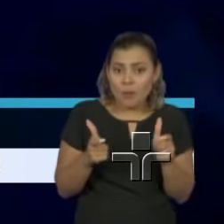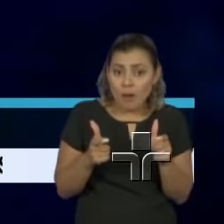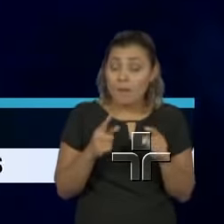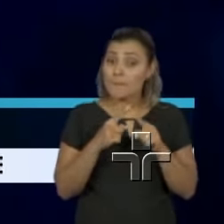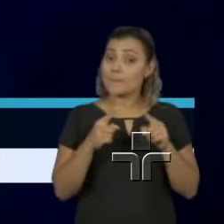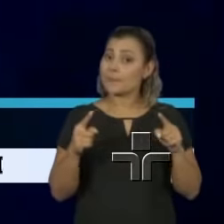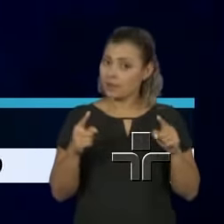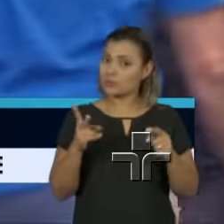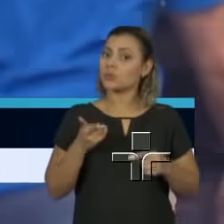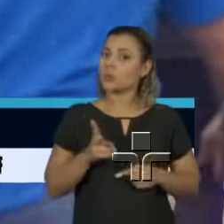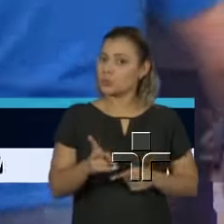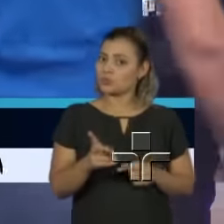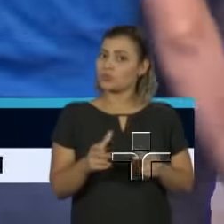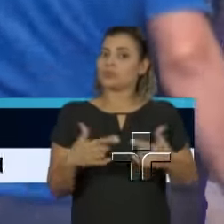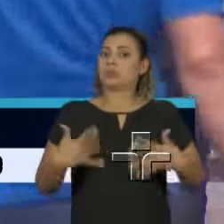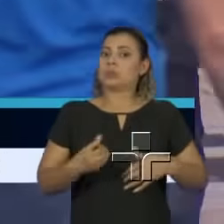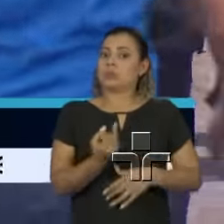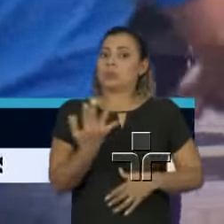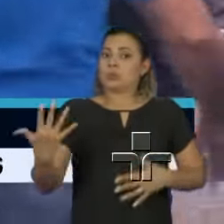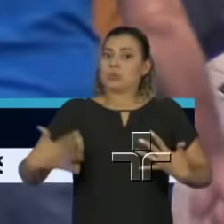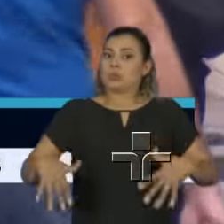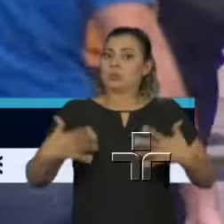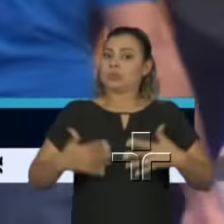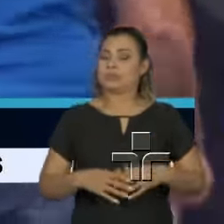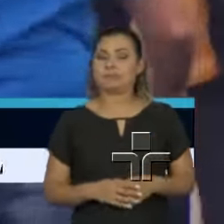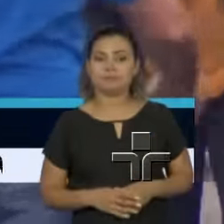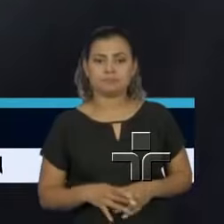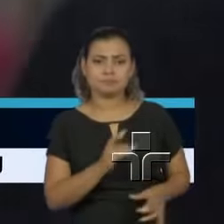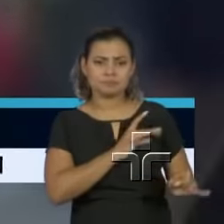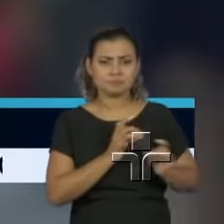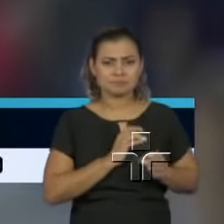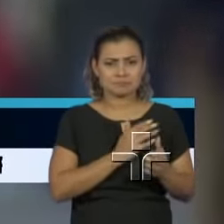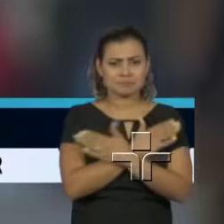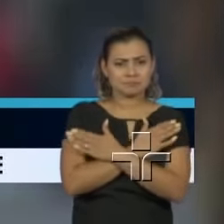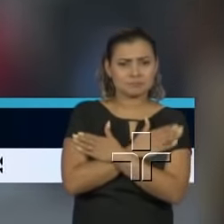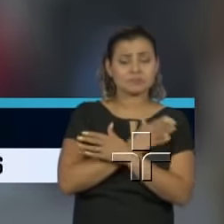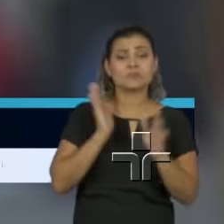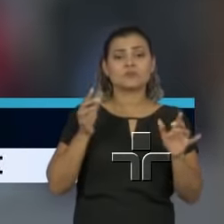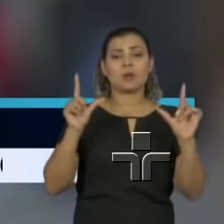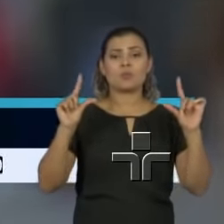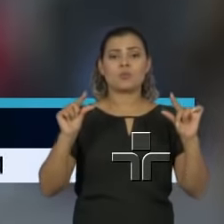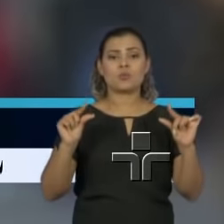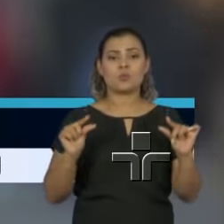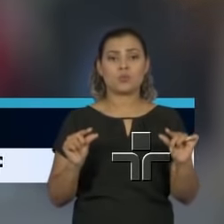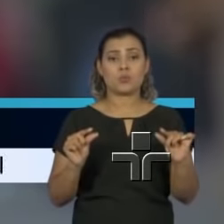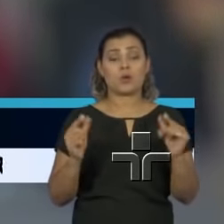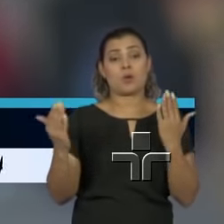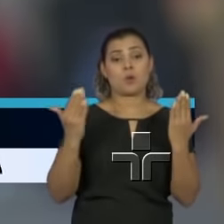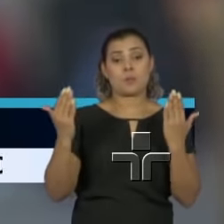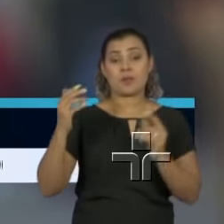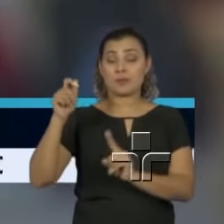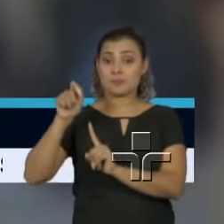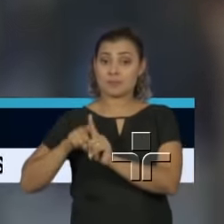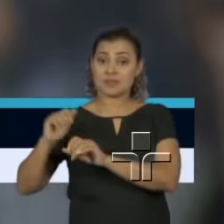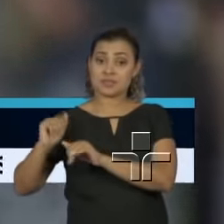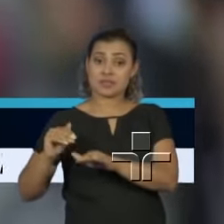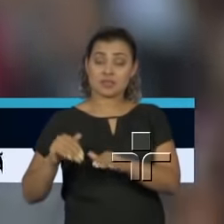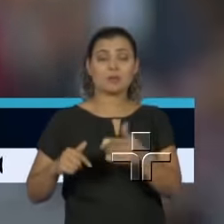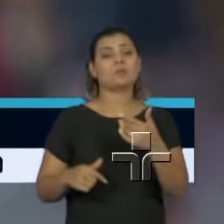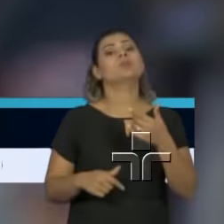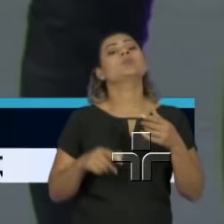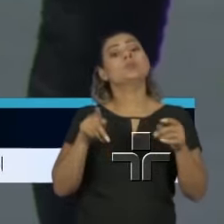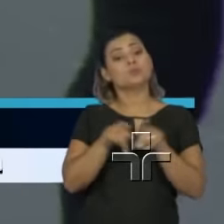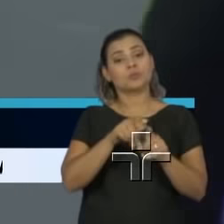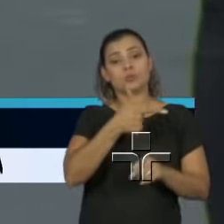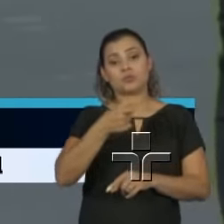da média histórica. O medo do desemprego caiu em dezembro em relação a setembro de 2019.